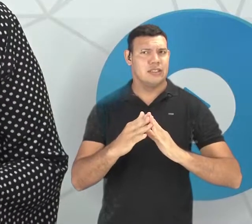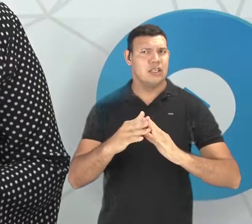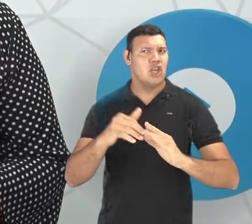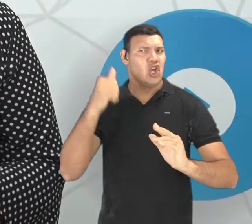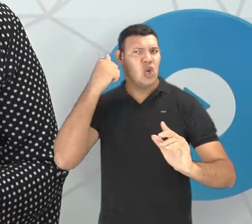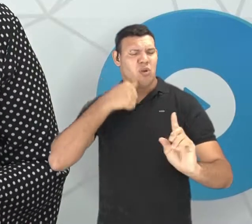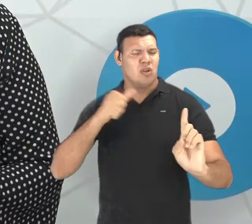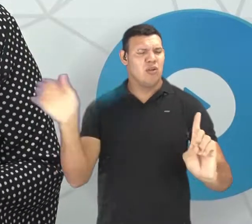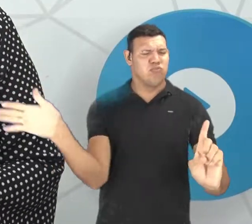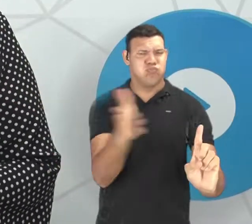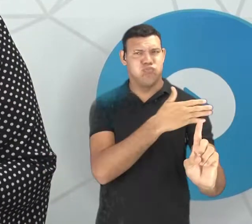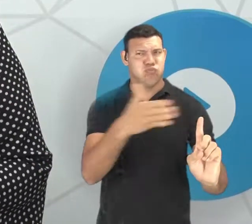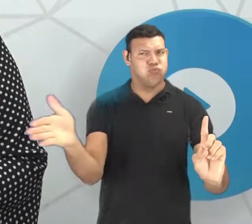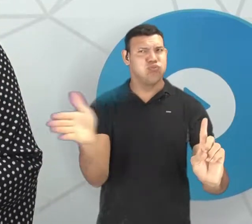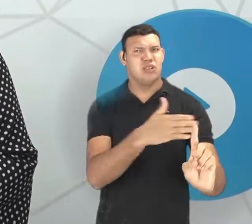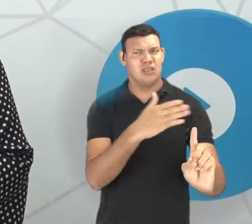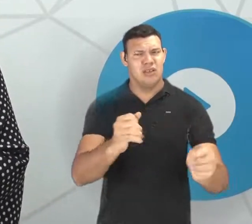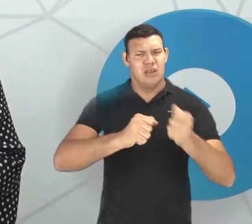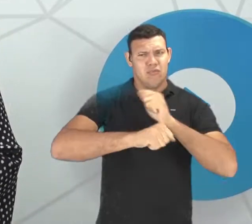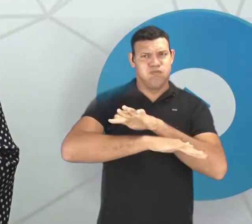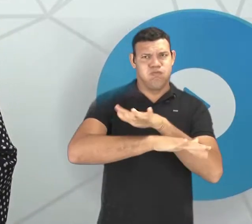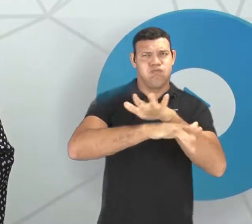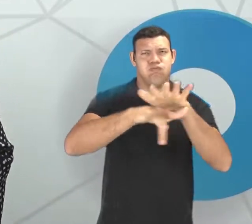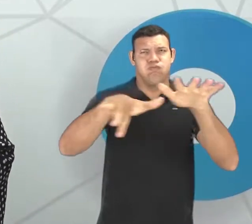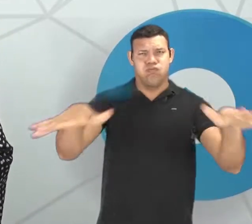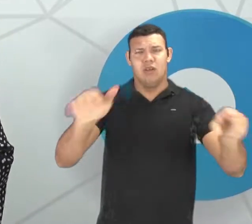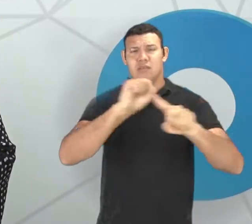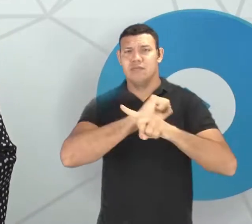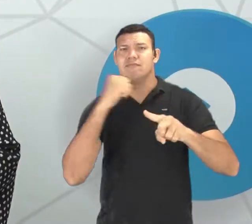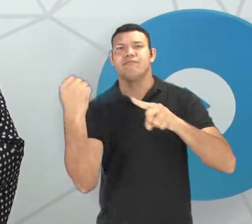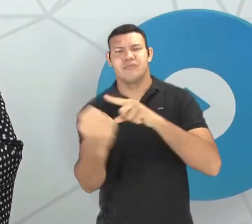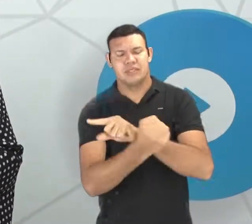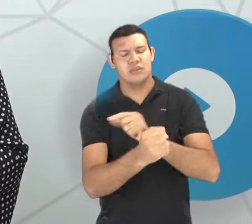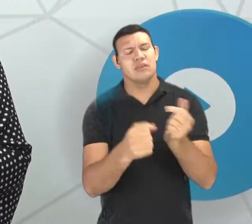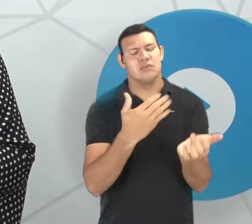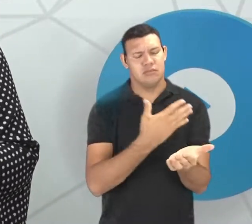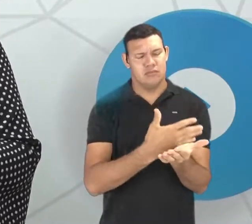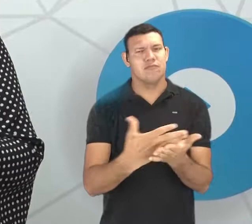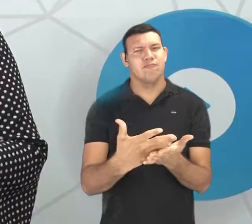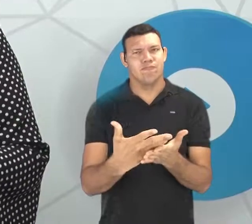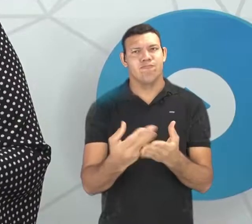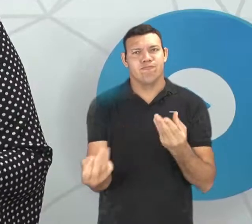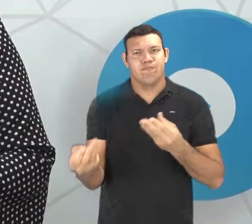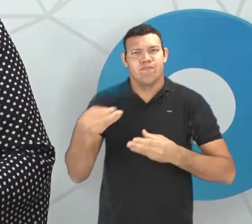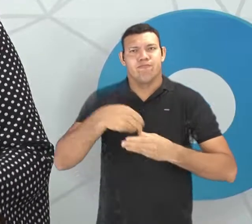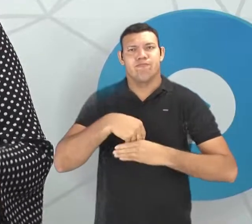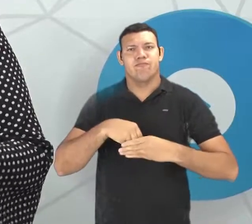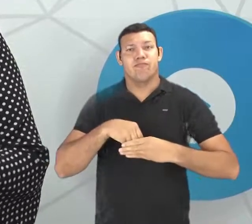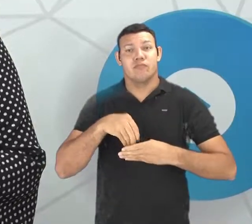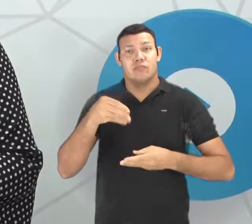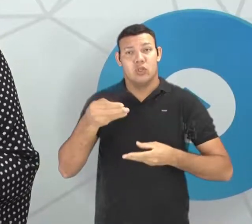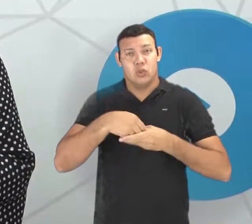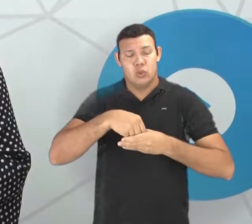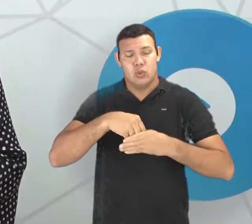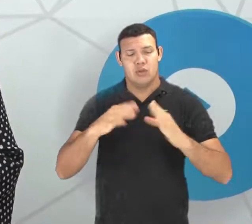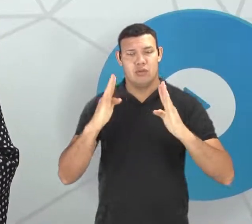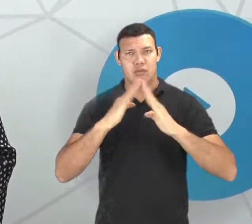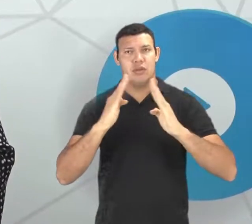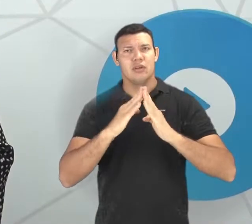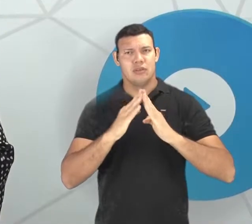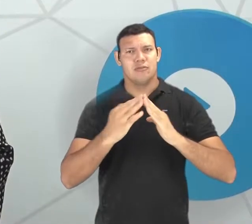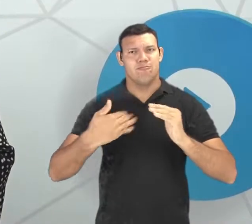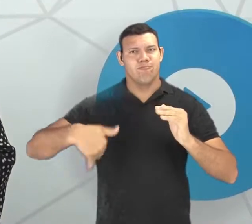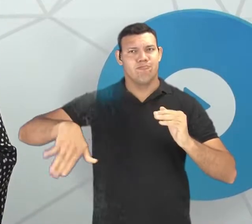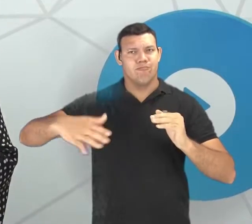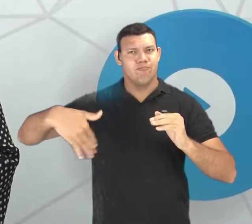tão grande que se alastra pela sociedade, mas que ela começa nas casas, nas nossas casas,